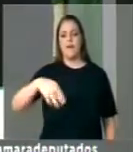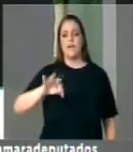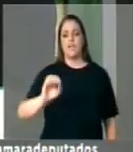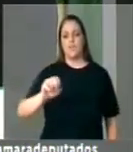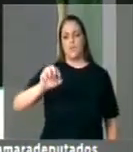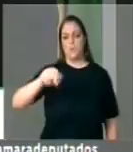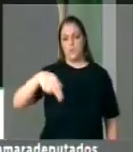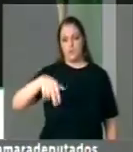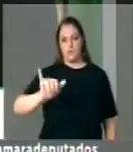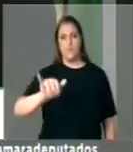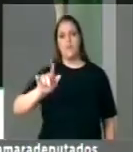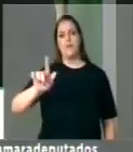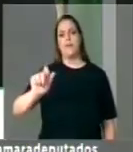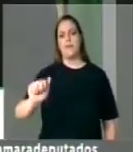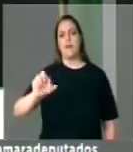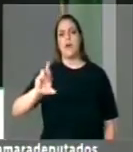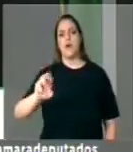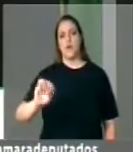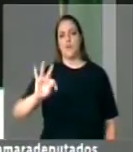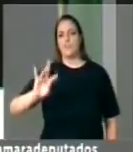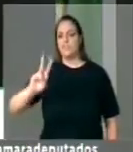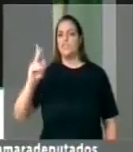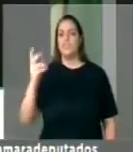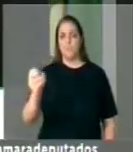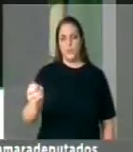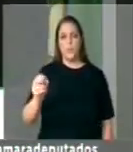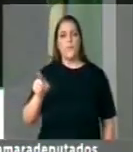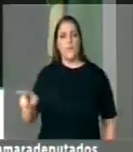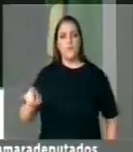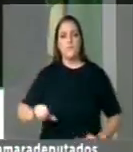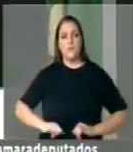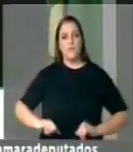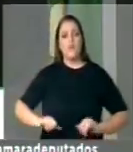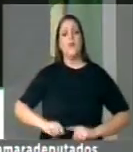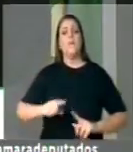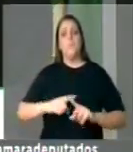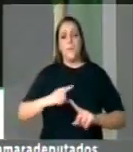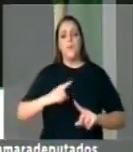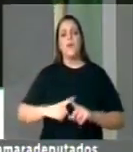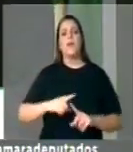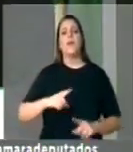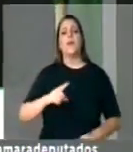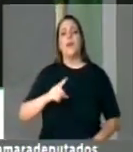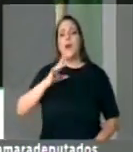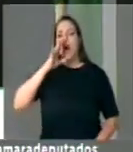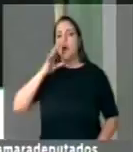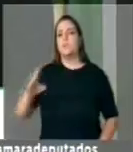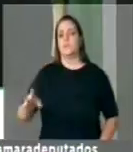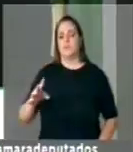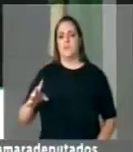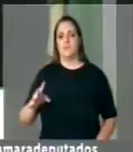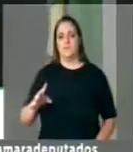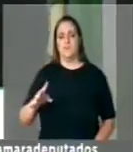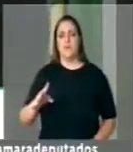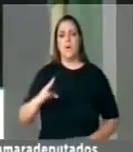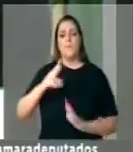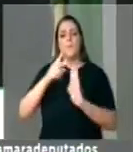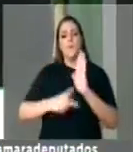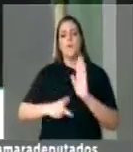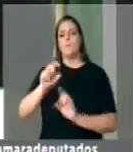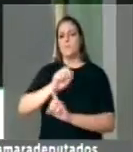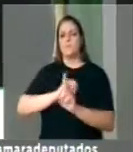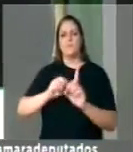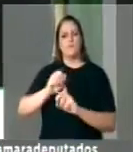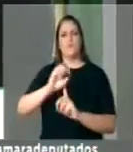está respondendo pela tentativa de criminalizar um programa social que já existe há